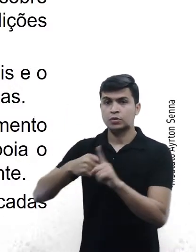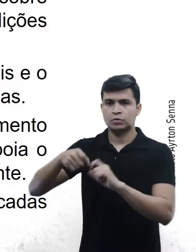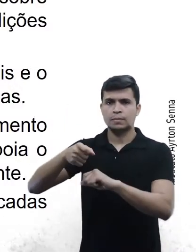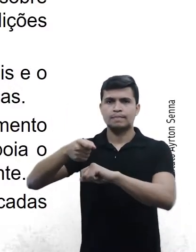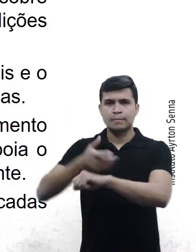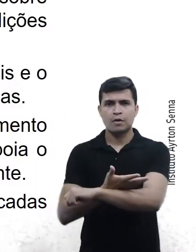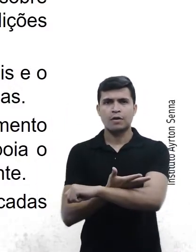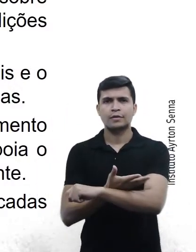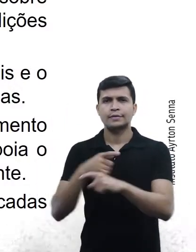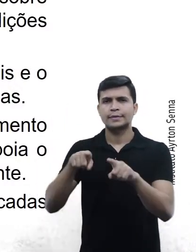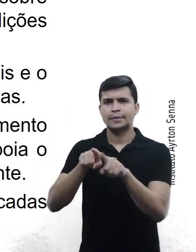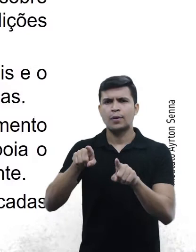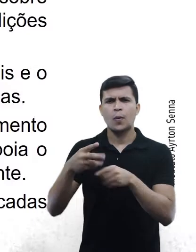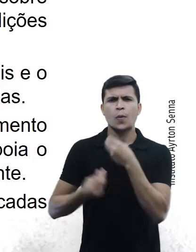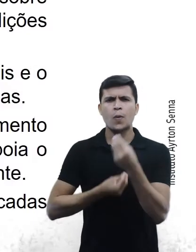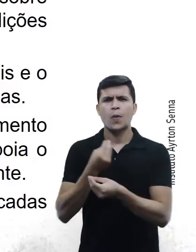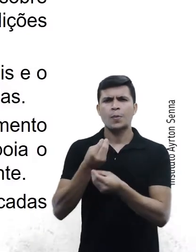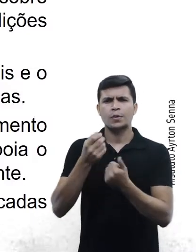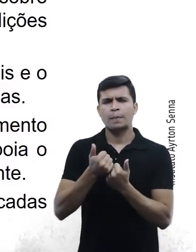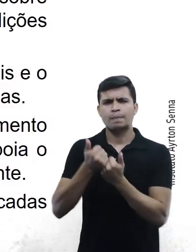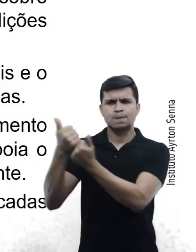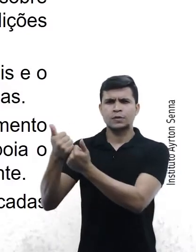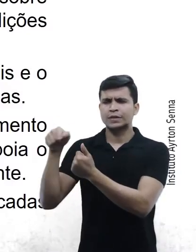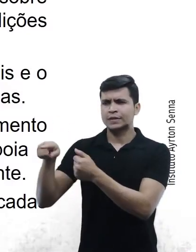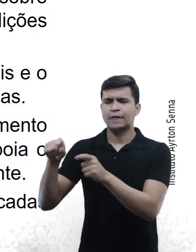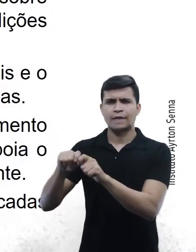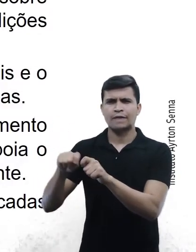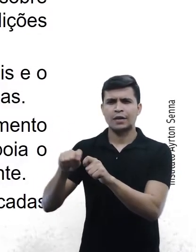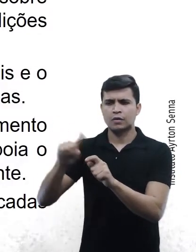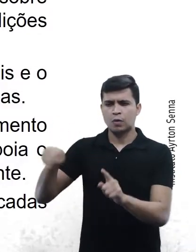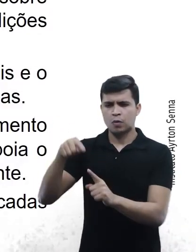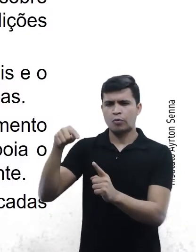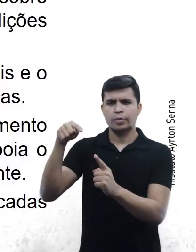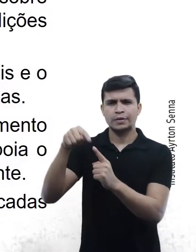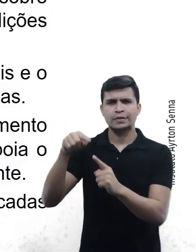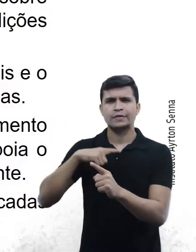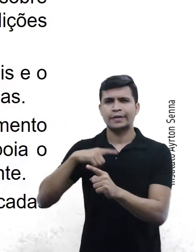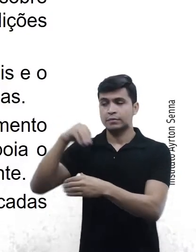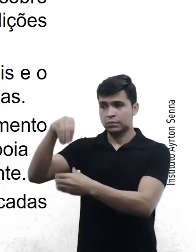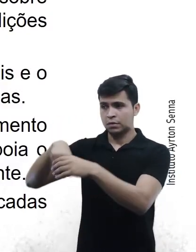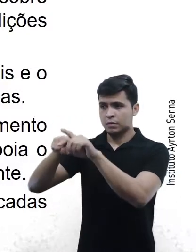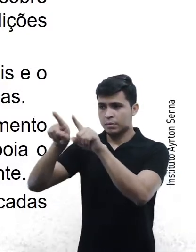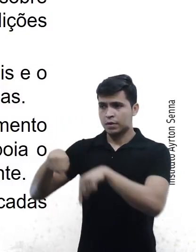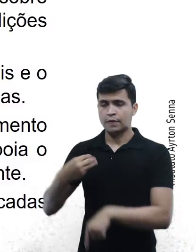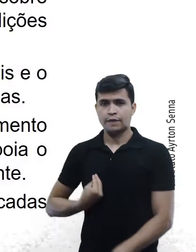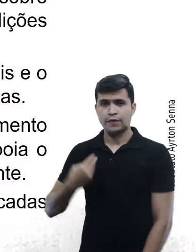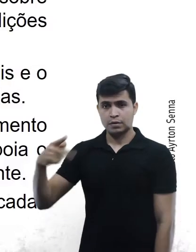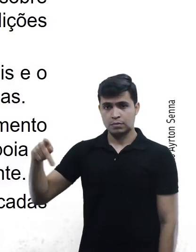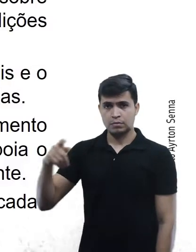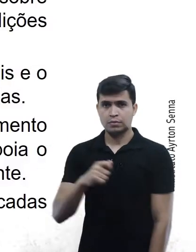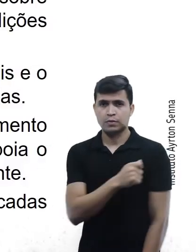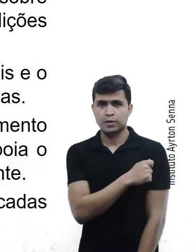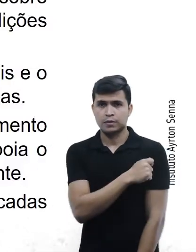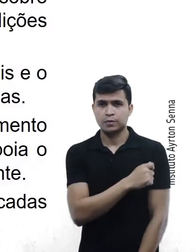de competências socioemocionais e de como é apoiado o cumprimento de objetivos definidos no projeto de vida do